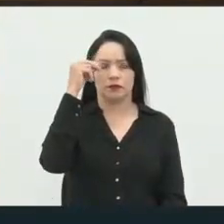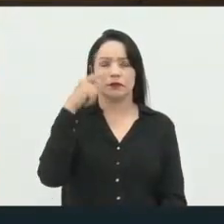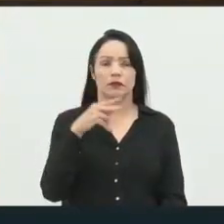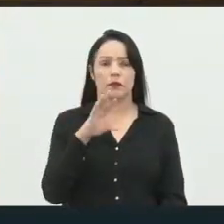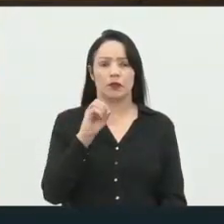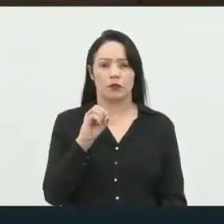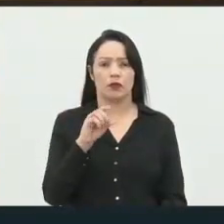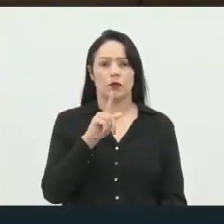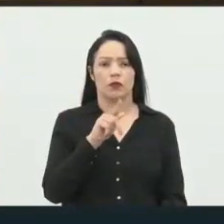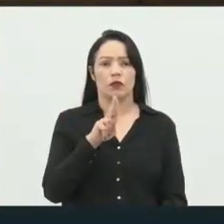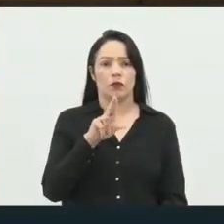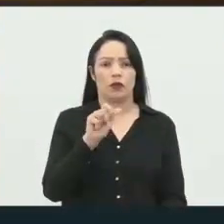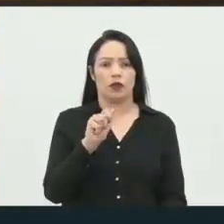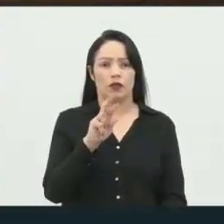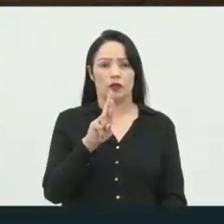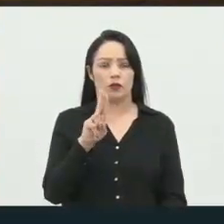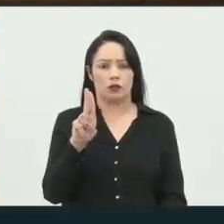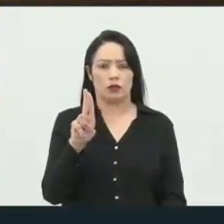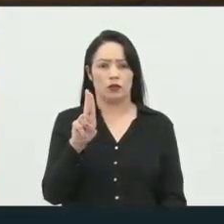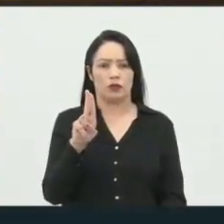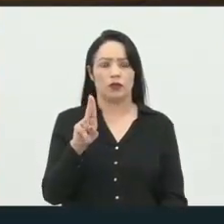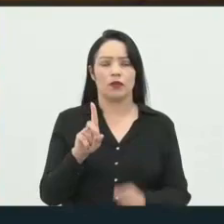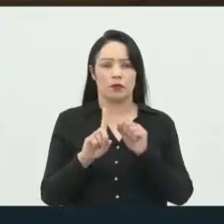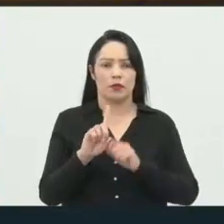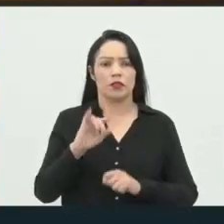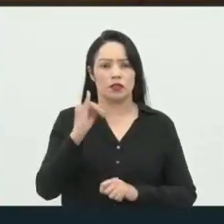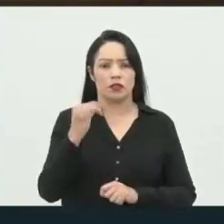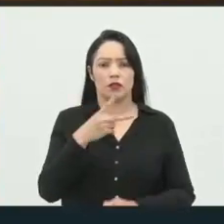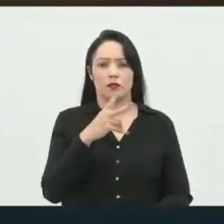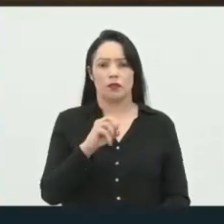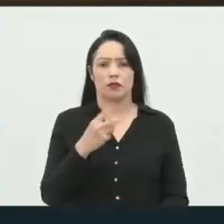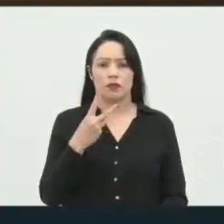relativos ao mês de janeiro de 2023